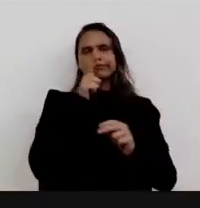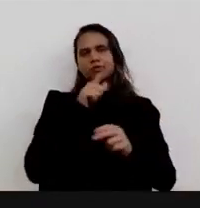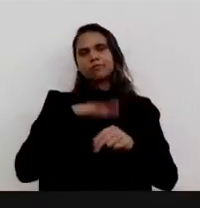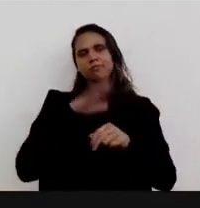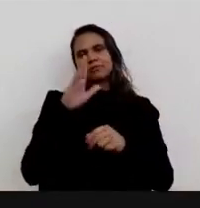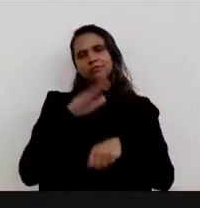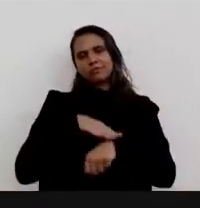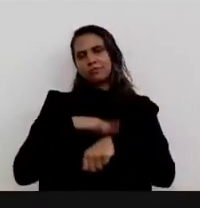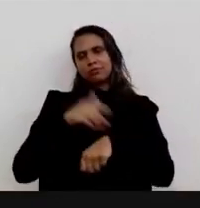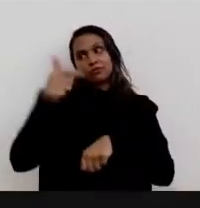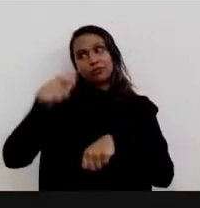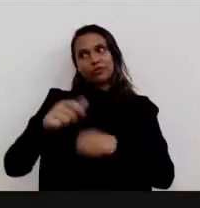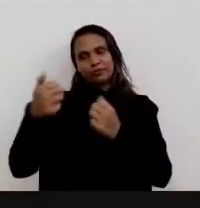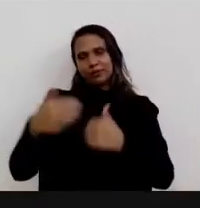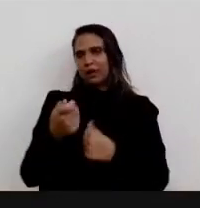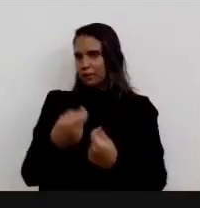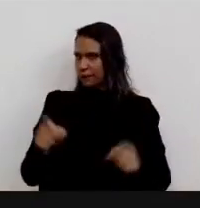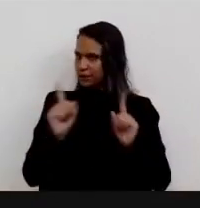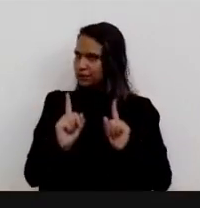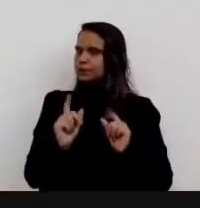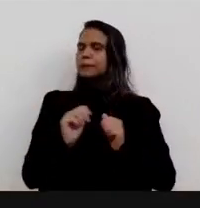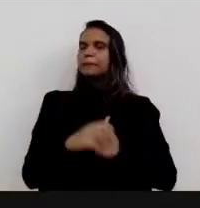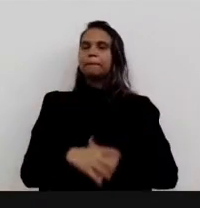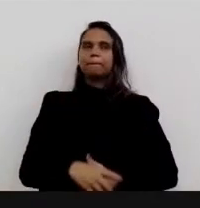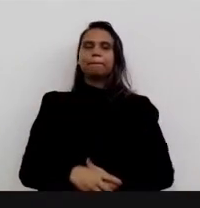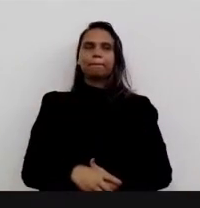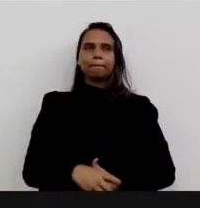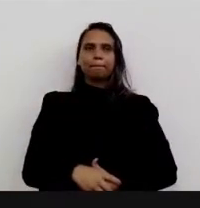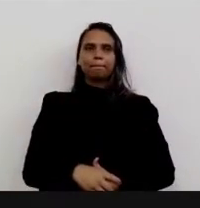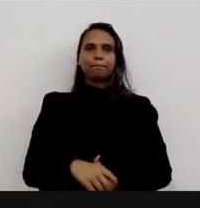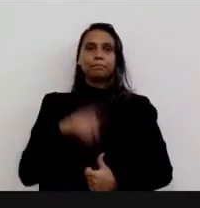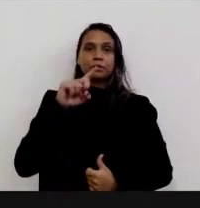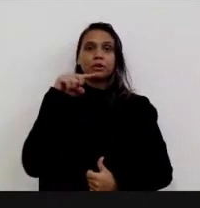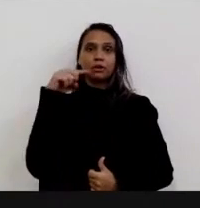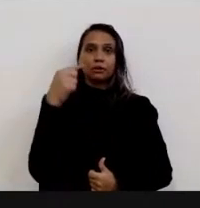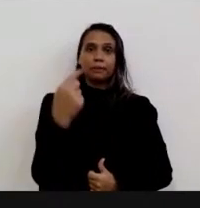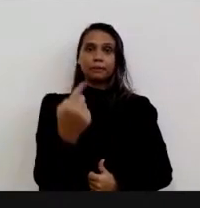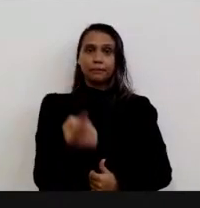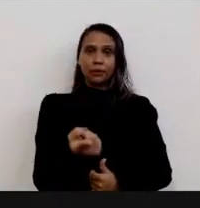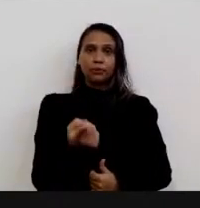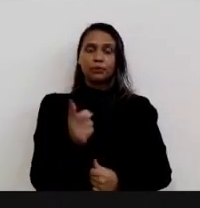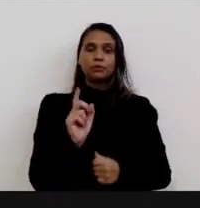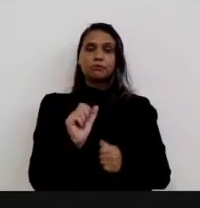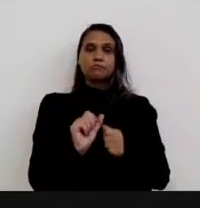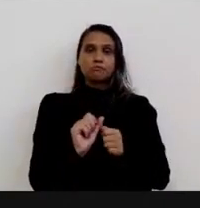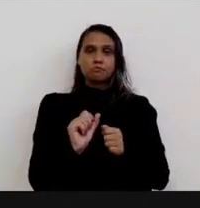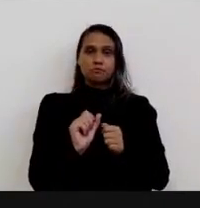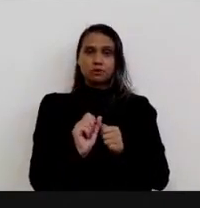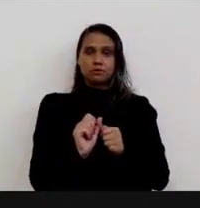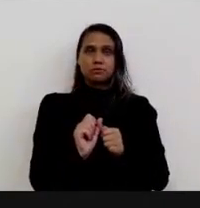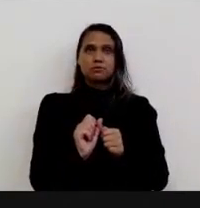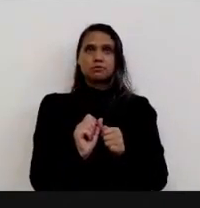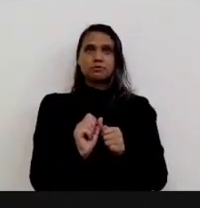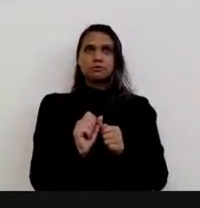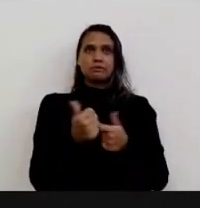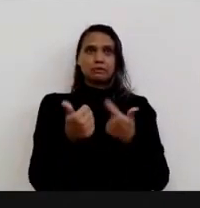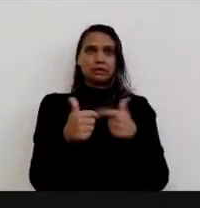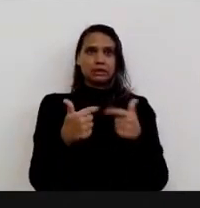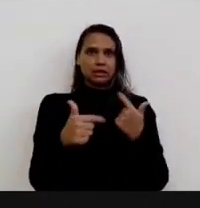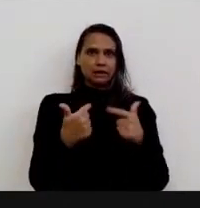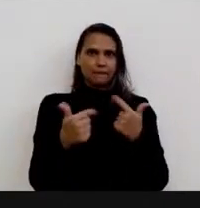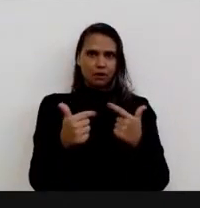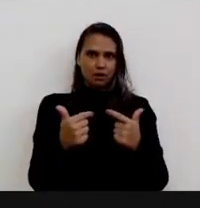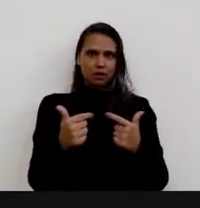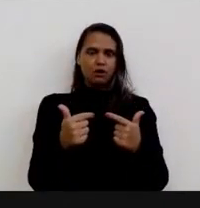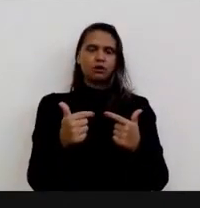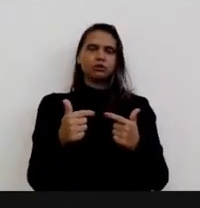novamente. E depois também foi feito um trabalho com de árvore de decisão, né,